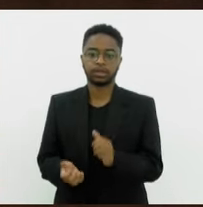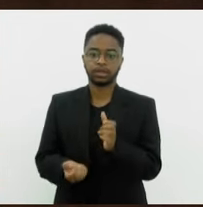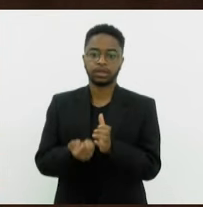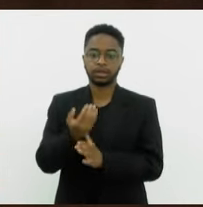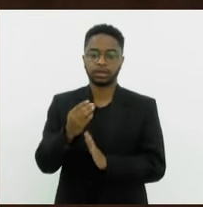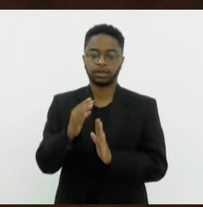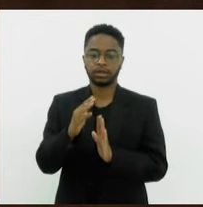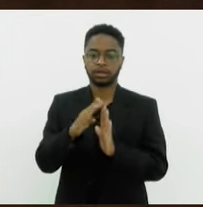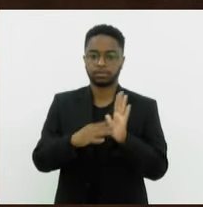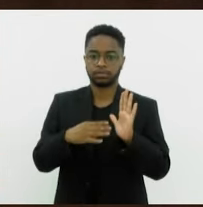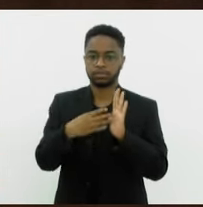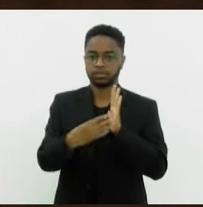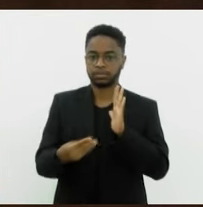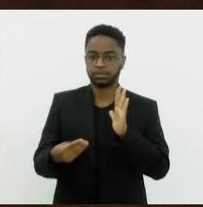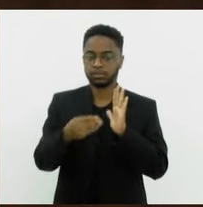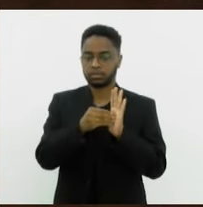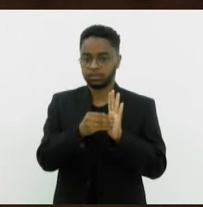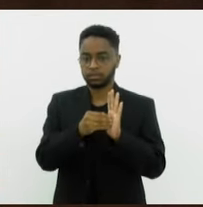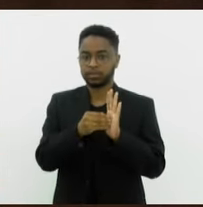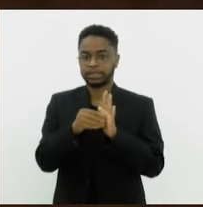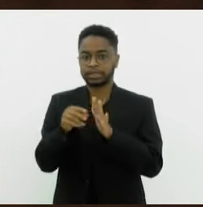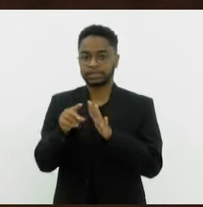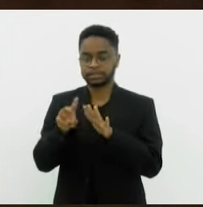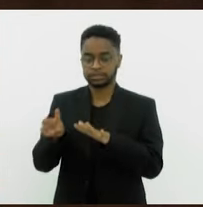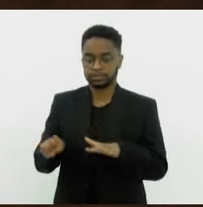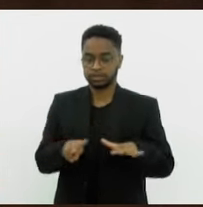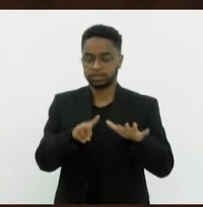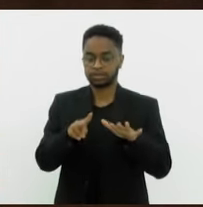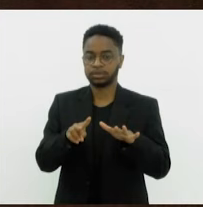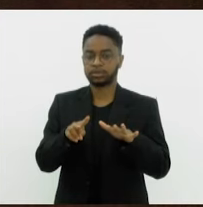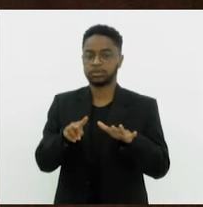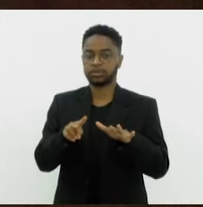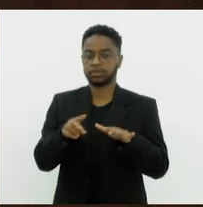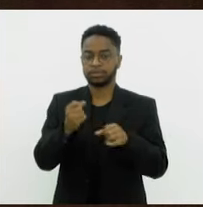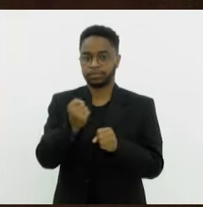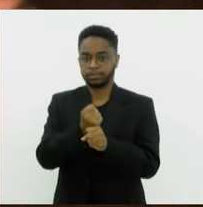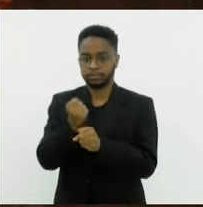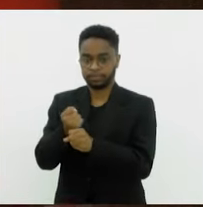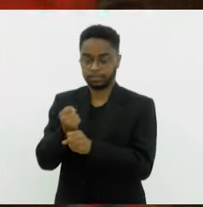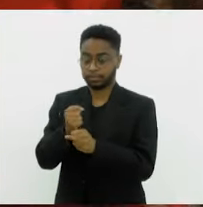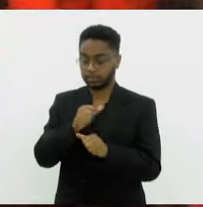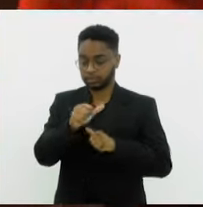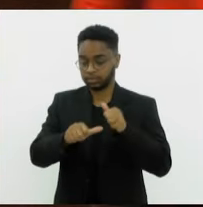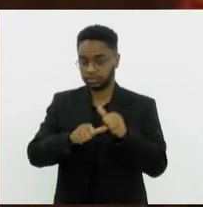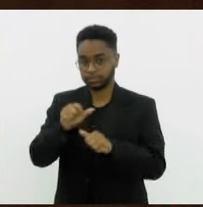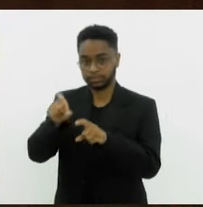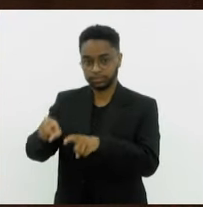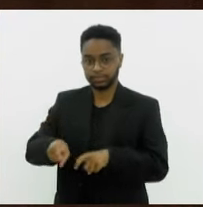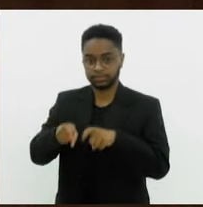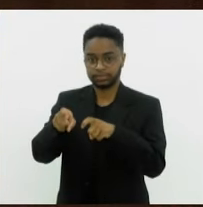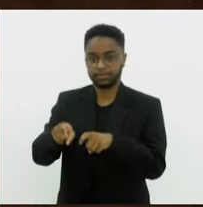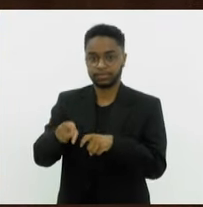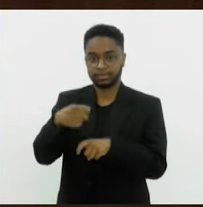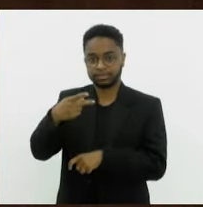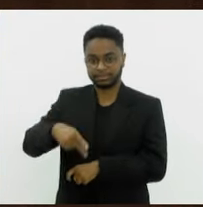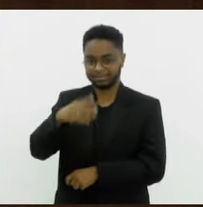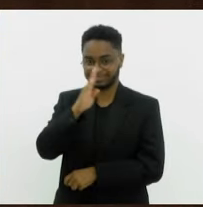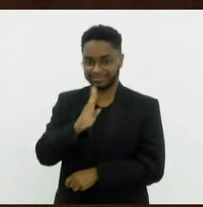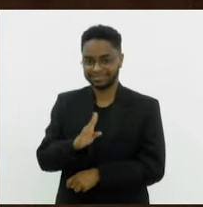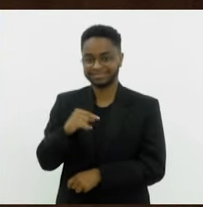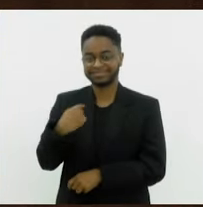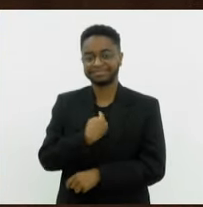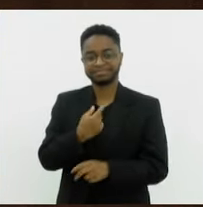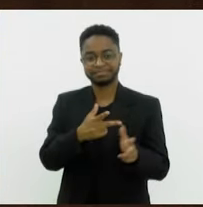Reforma Agrária, semana de luta pela reforma agrária. A reforma agrária é fundamental no nosso país. A gente vê no mundo